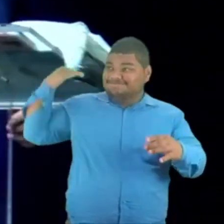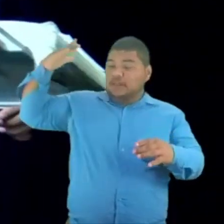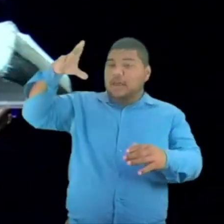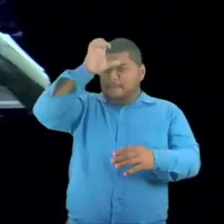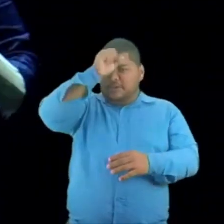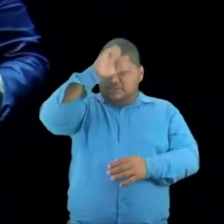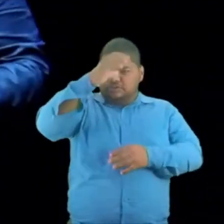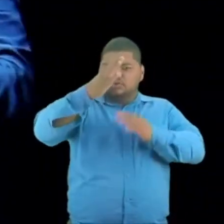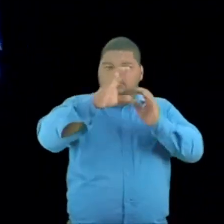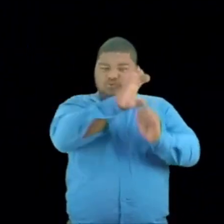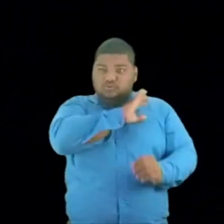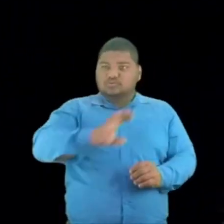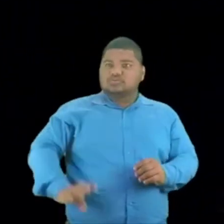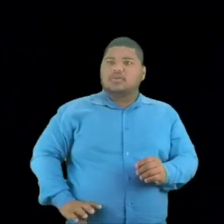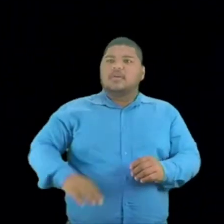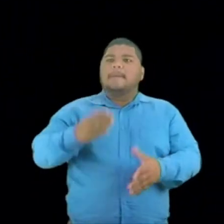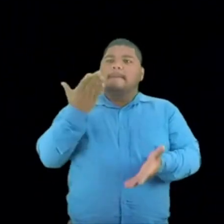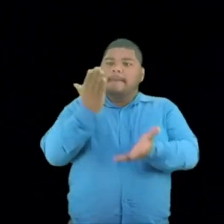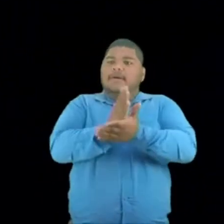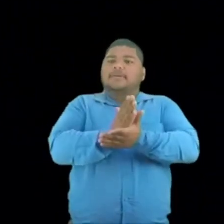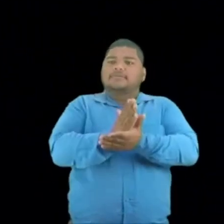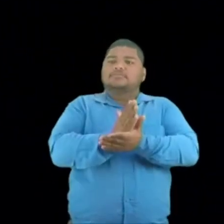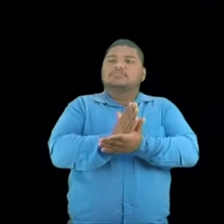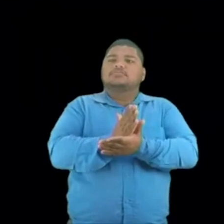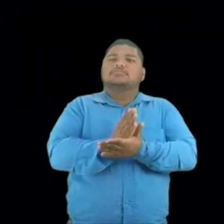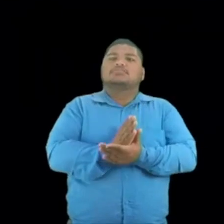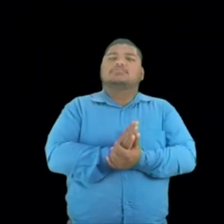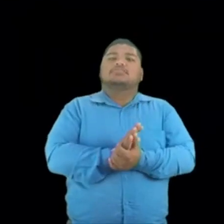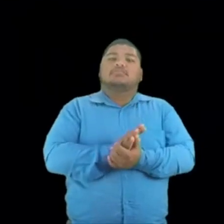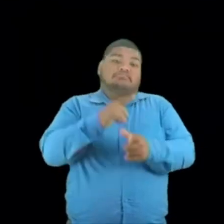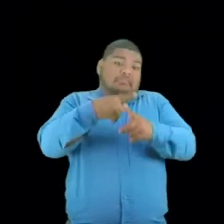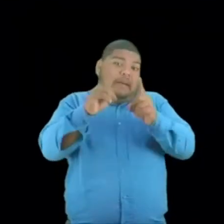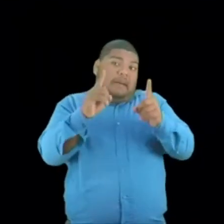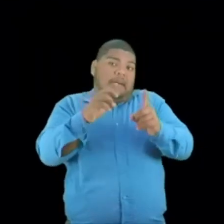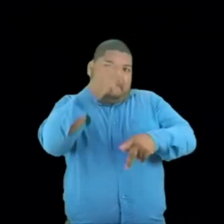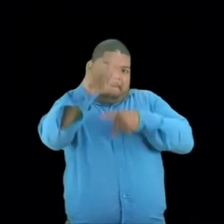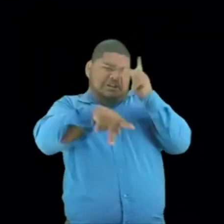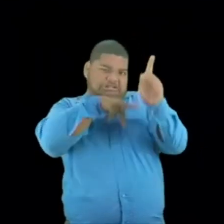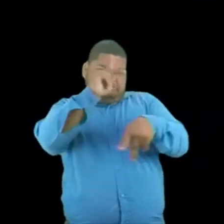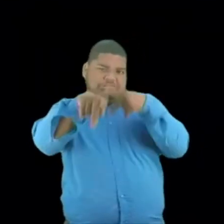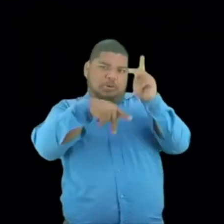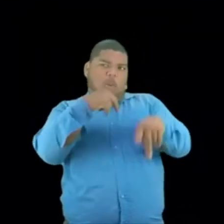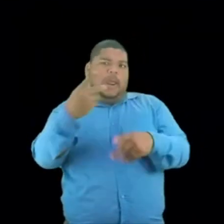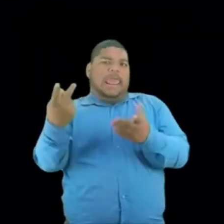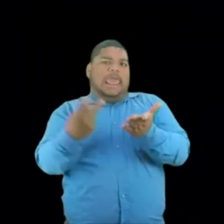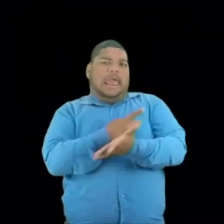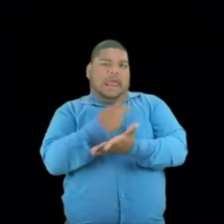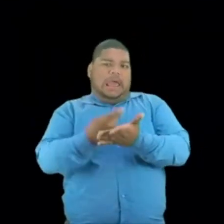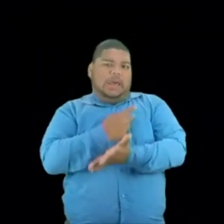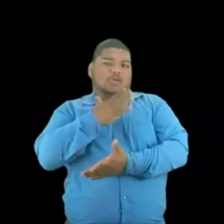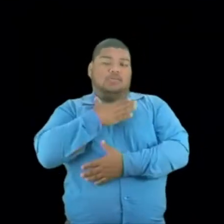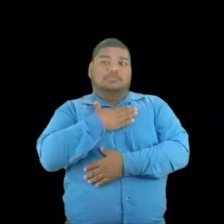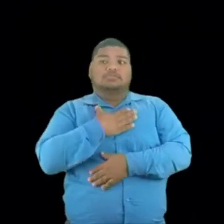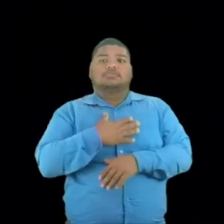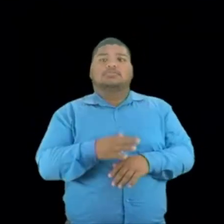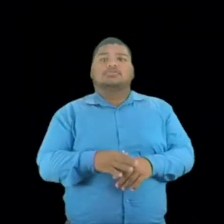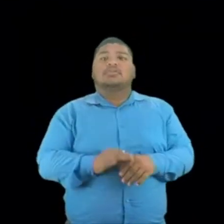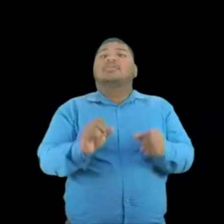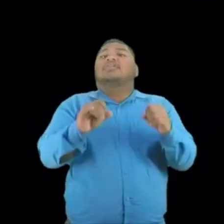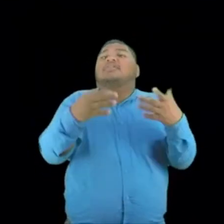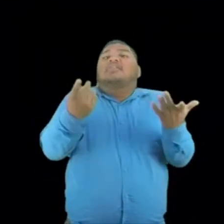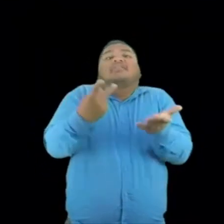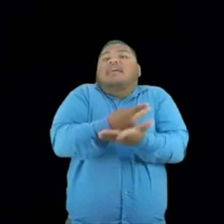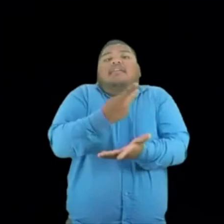Cristo. Para com esse negócio. Mas pastor, pessoas erraram comigo. E quem é que não vai errar contigo se não